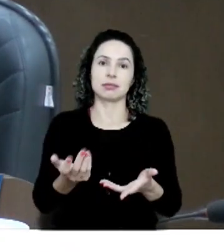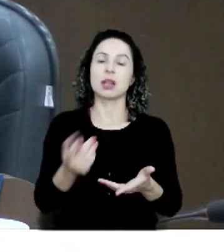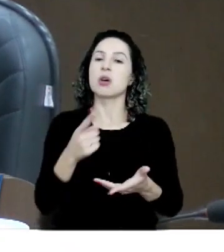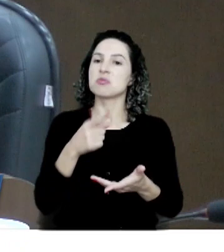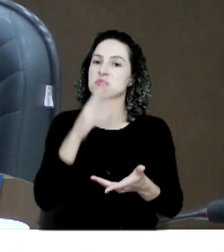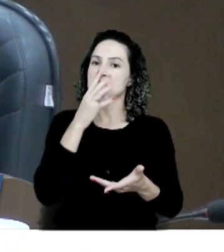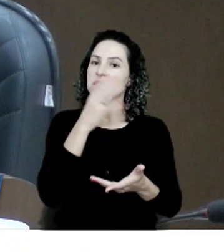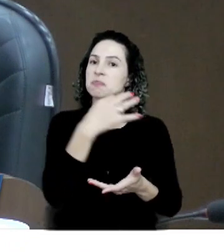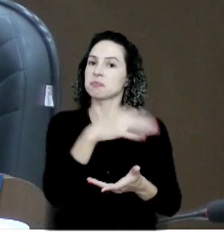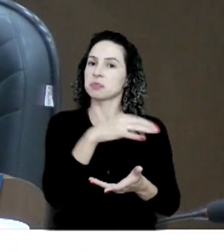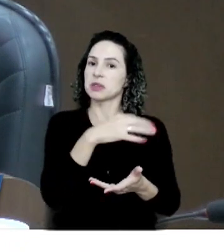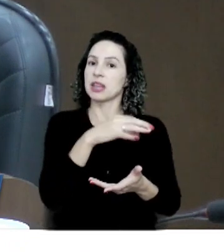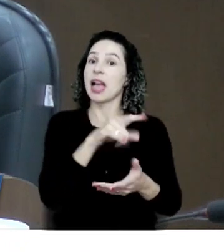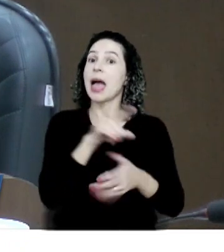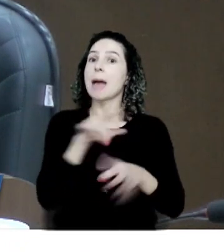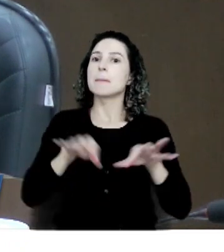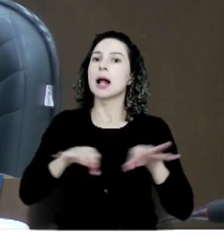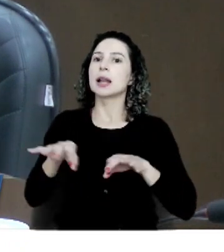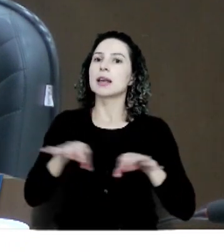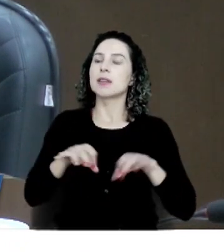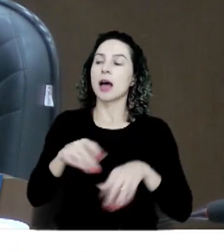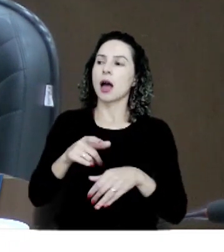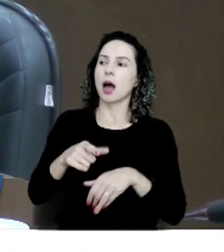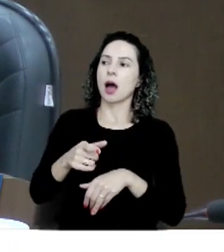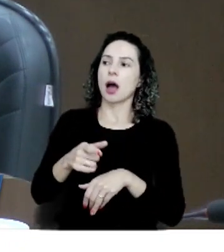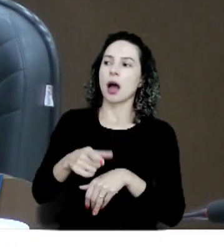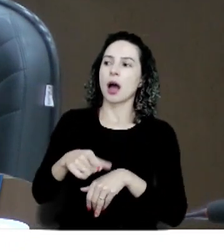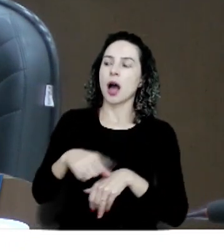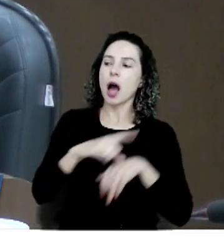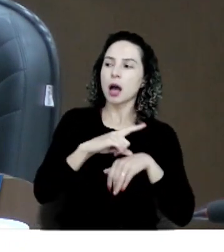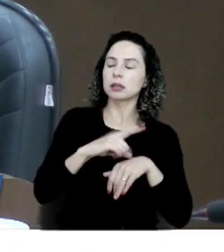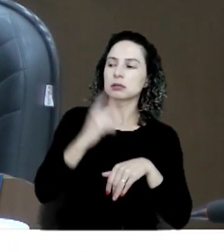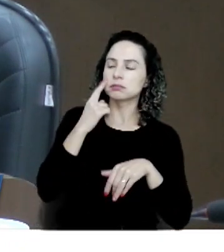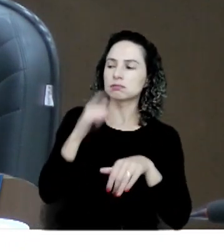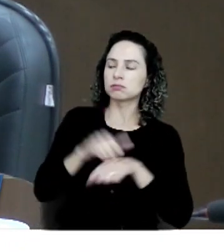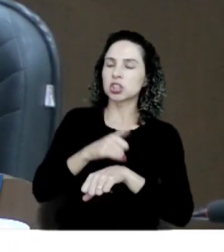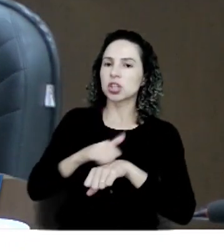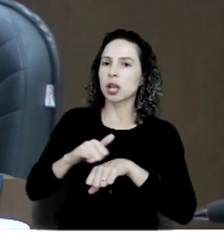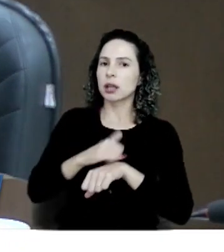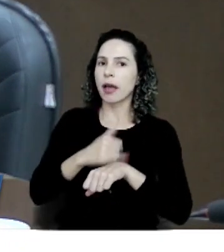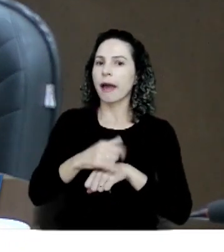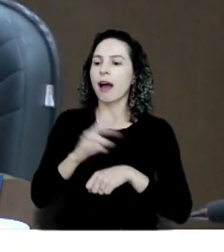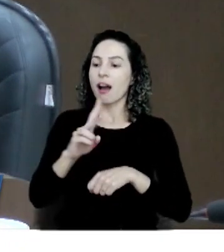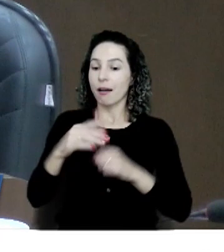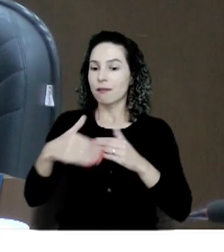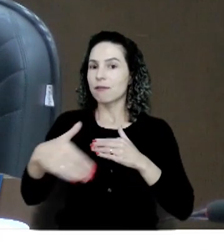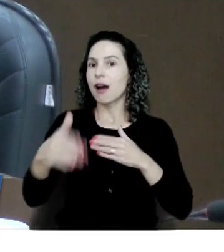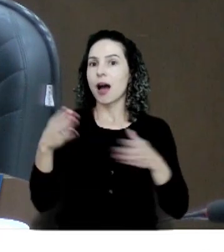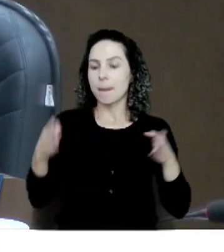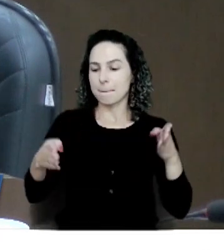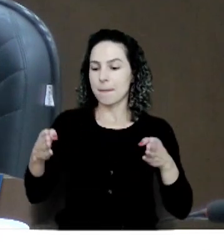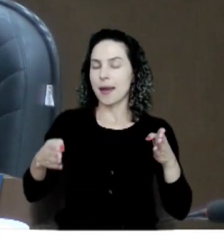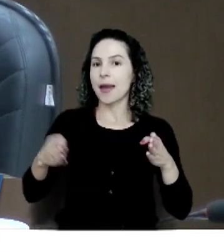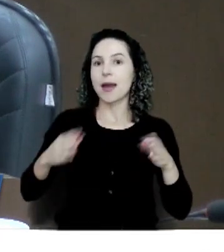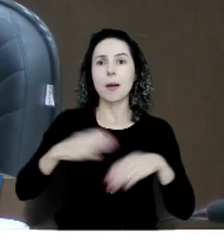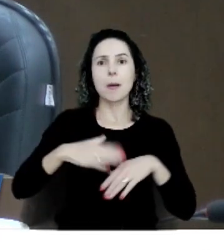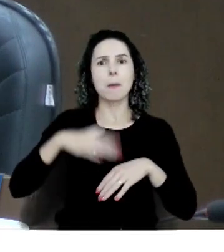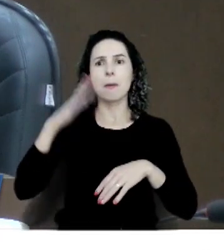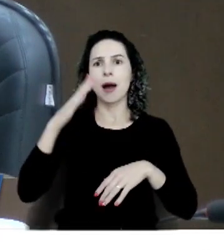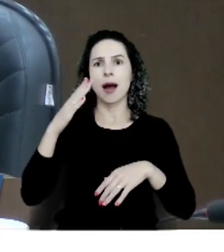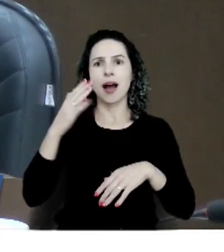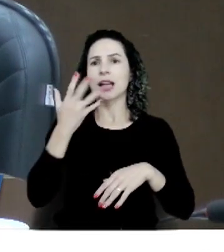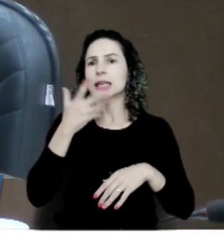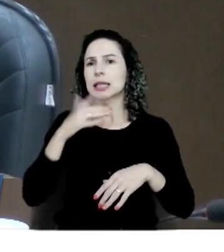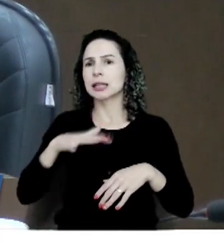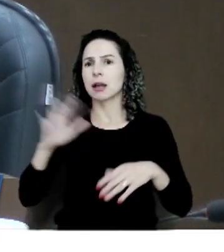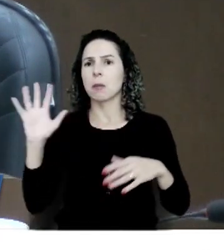isso é planejamento, né, vereador, né, Marcelo? É planejar, sabe que vem um período aí onde que as demandas das crianças vão